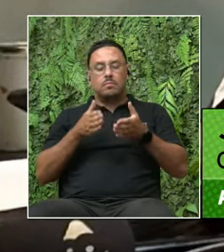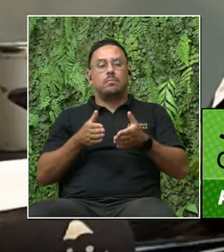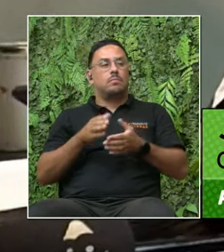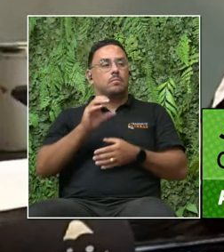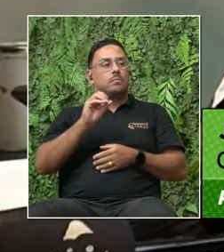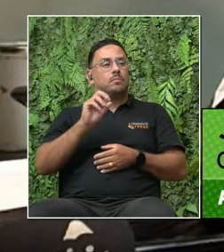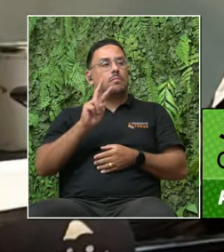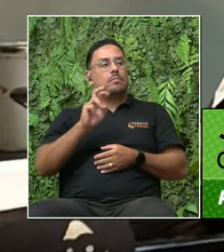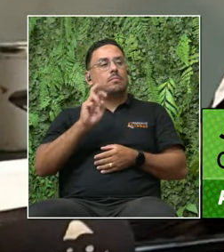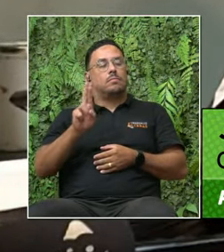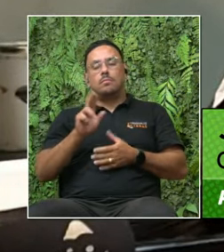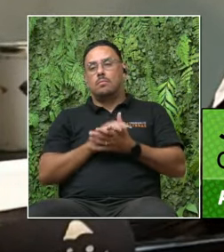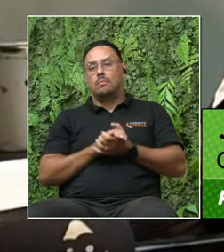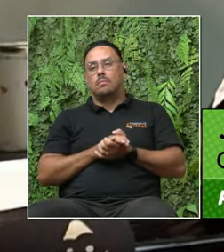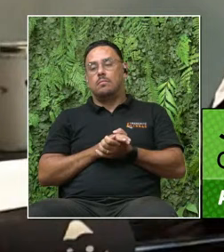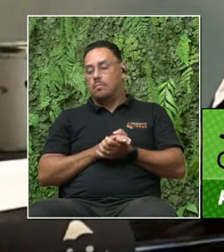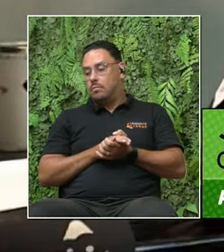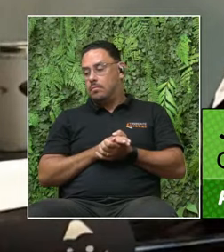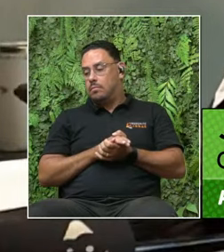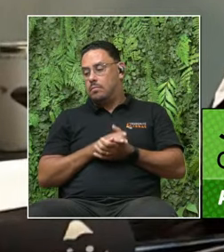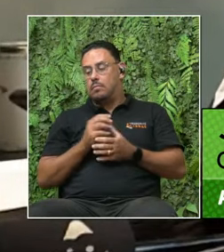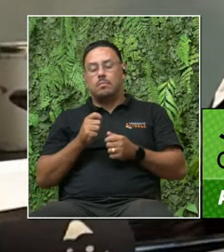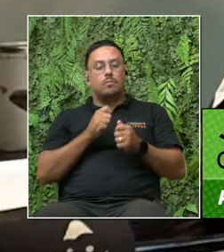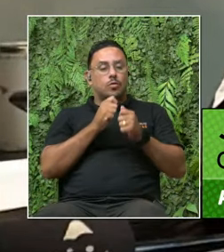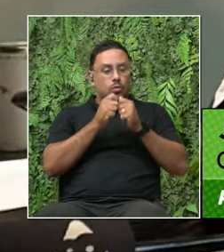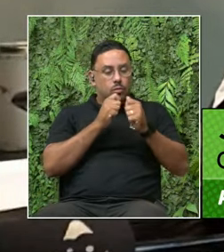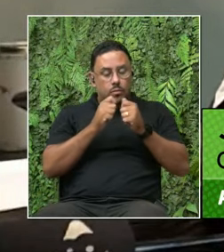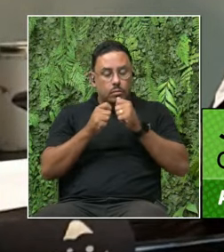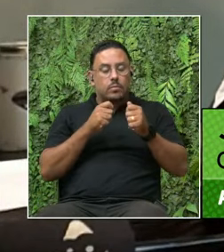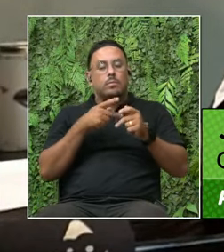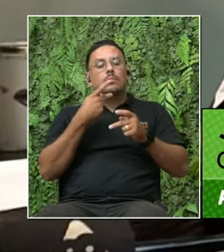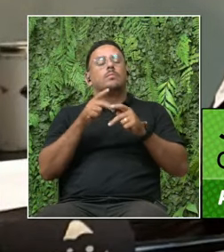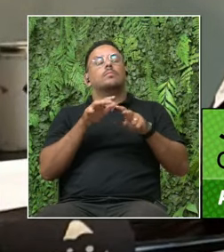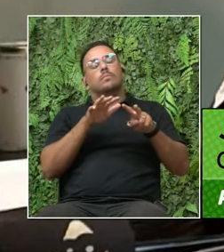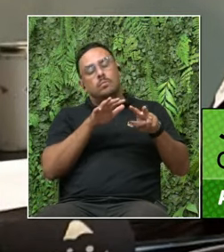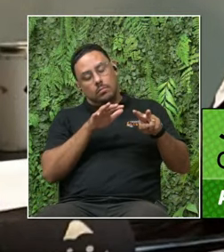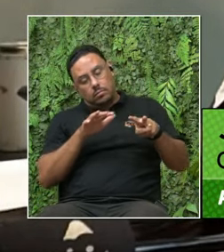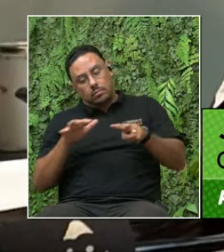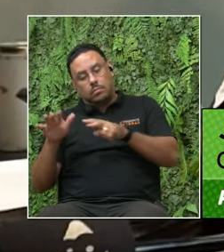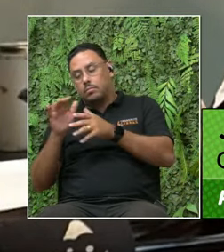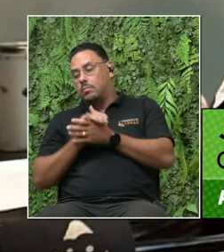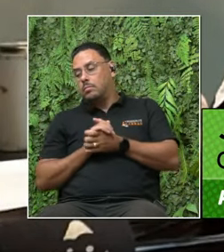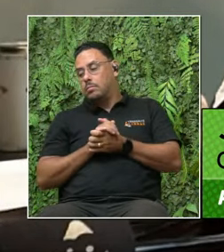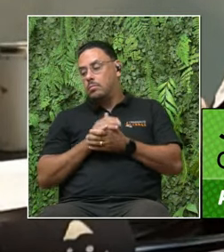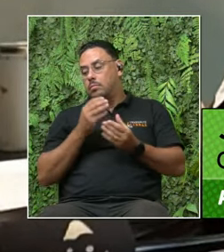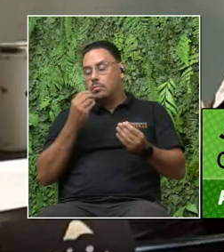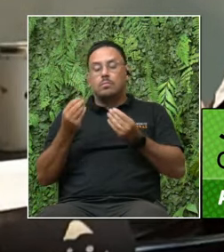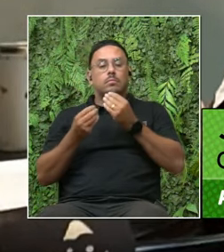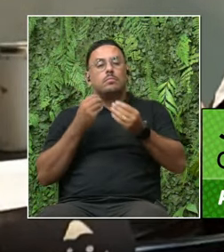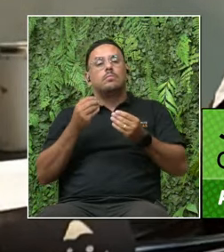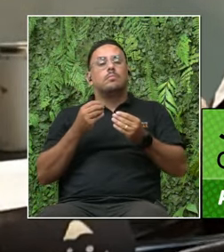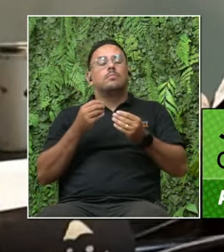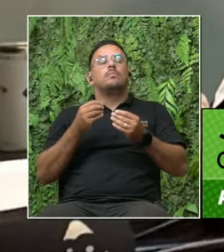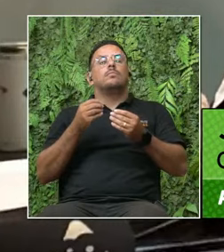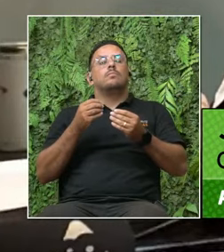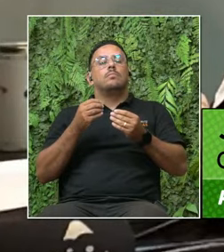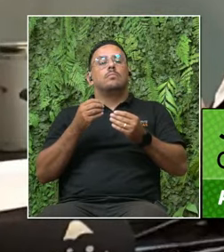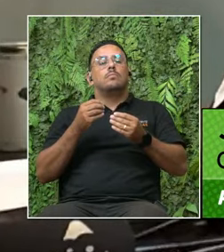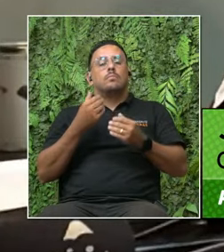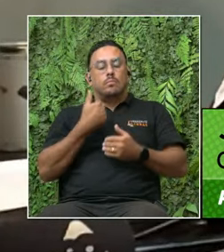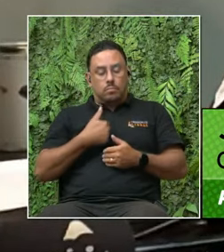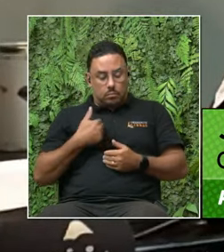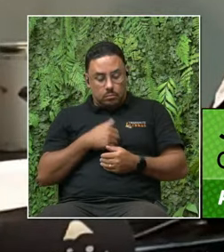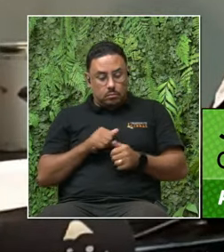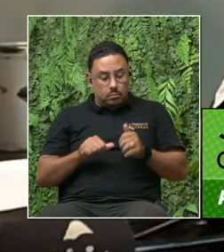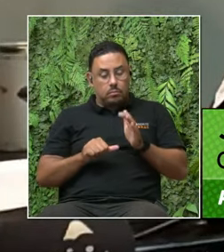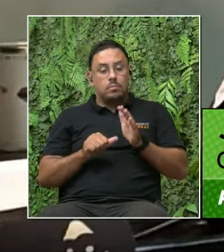Ô Bob Faria tá ouvindo comentávamos no meio de semana e como é que o Atlético evoluiu já fez um